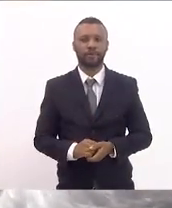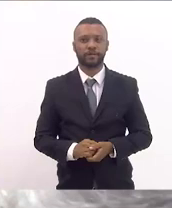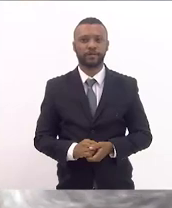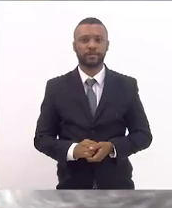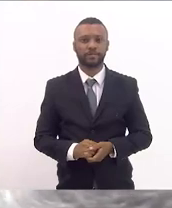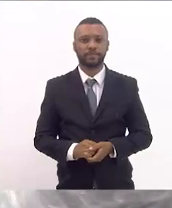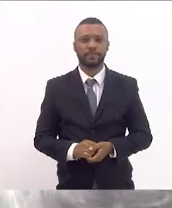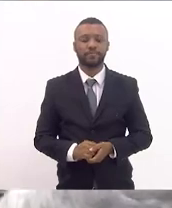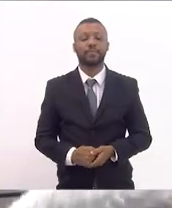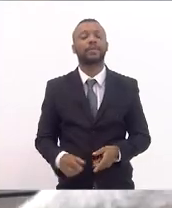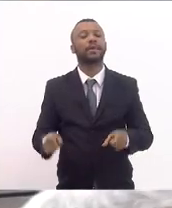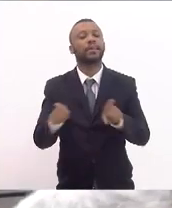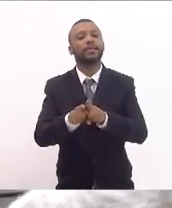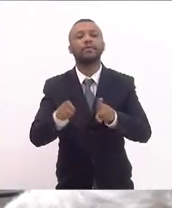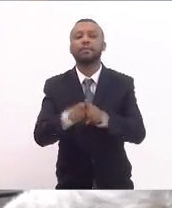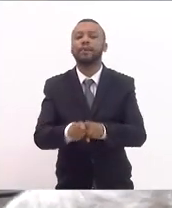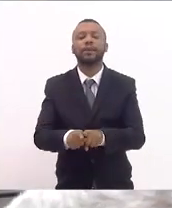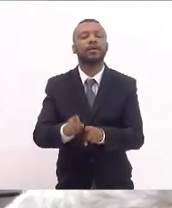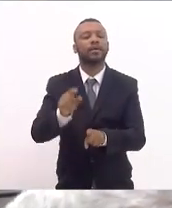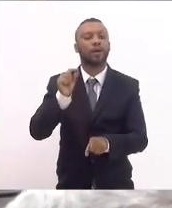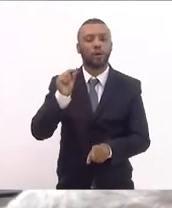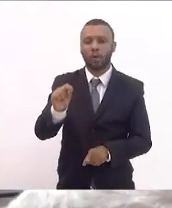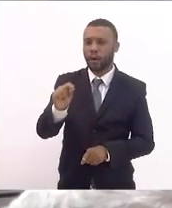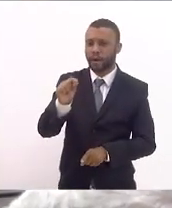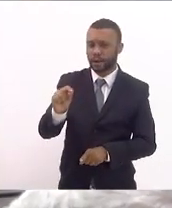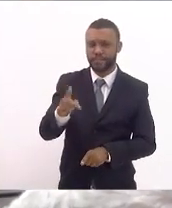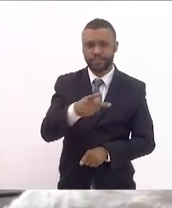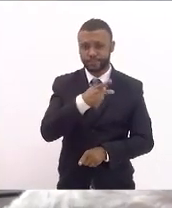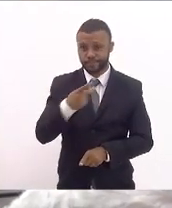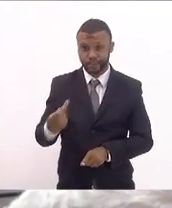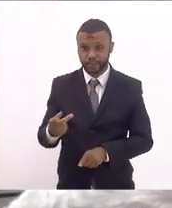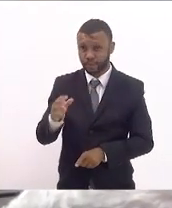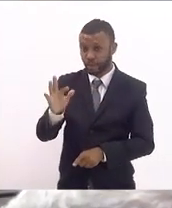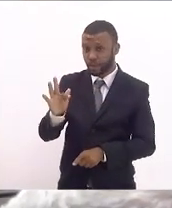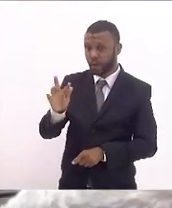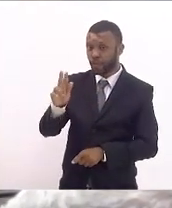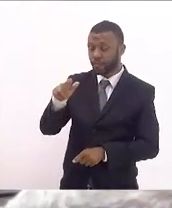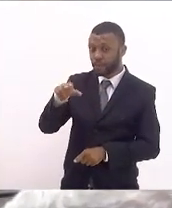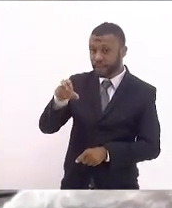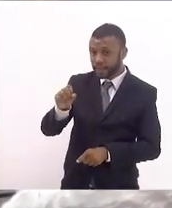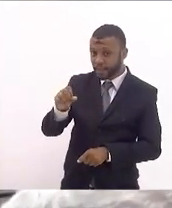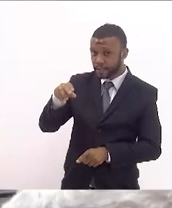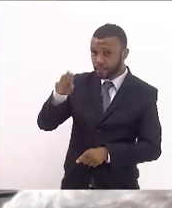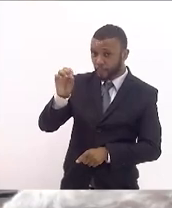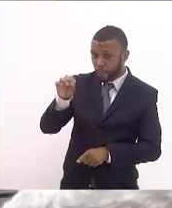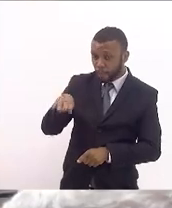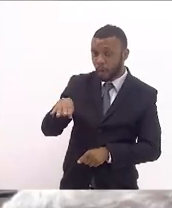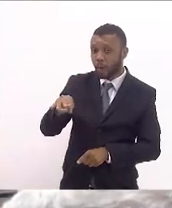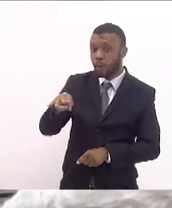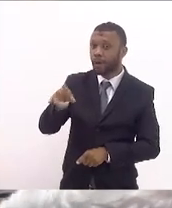além do Márcio presidente e o fundo és bom é inconstitucional